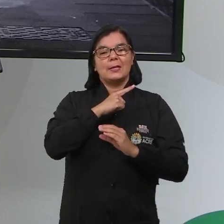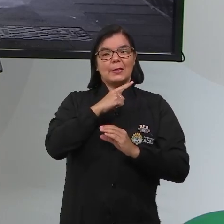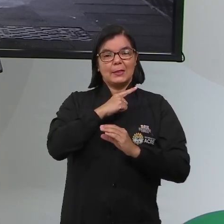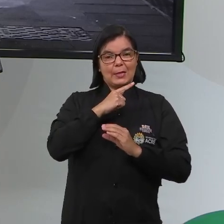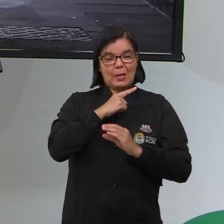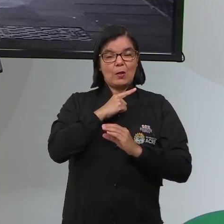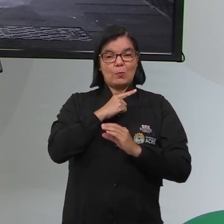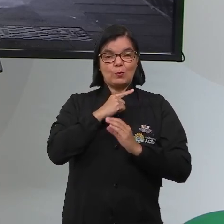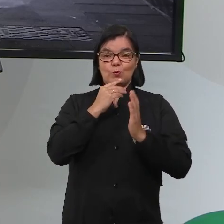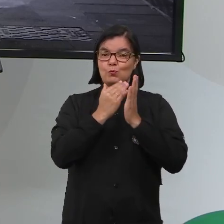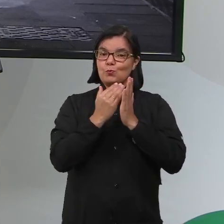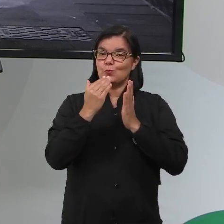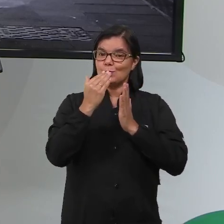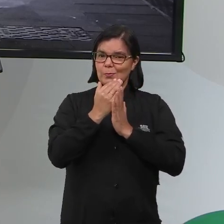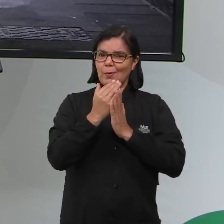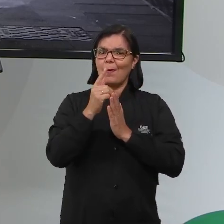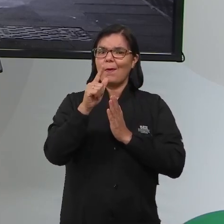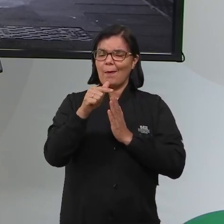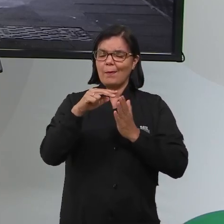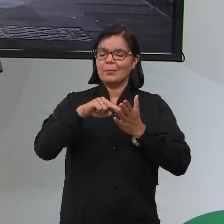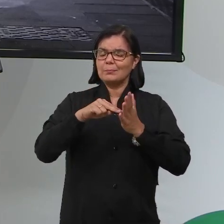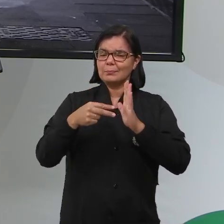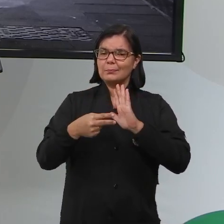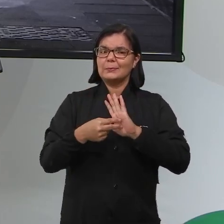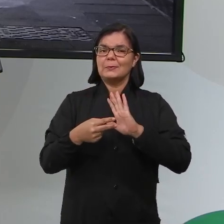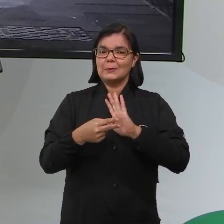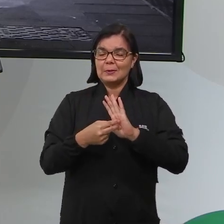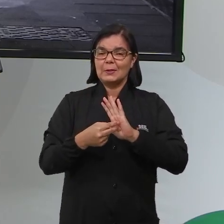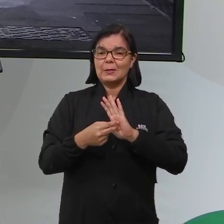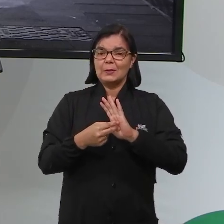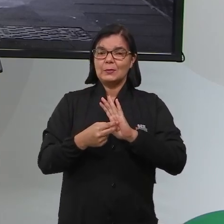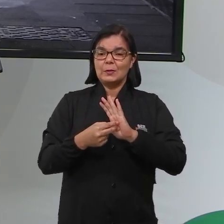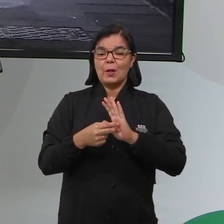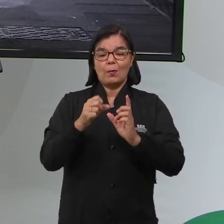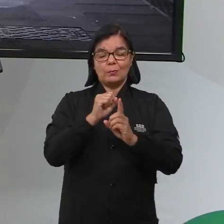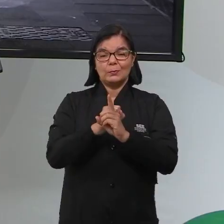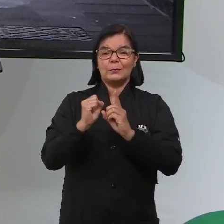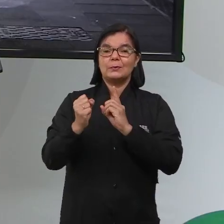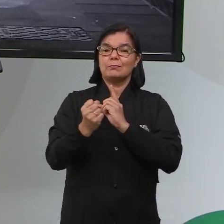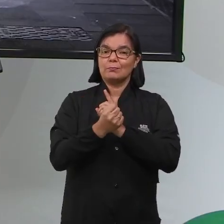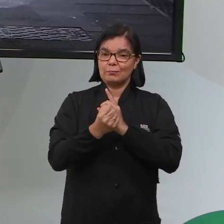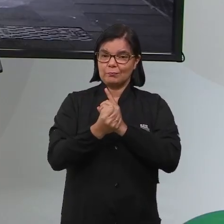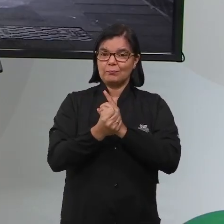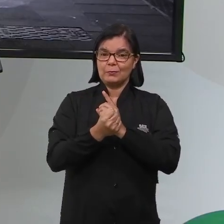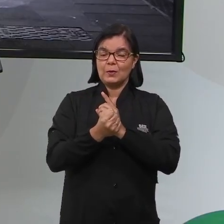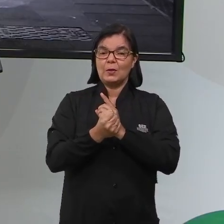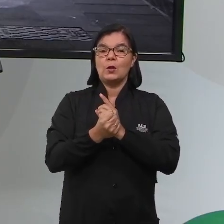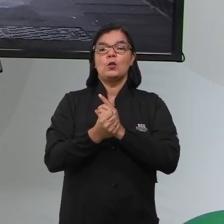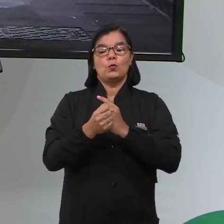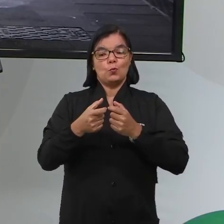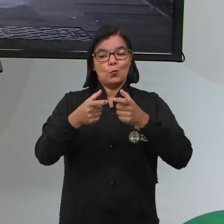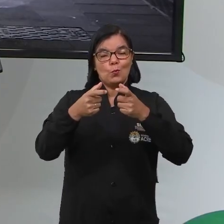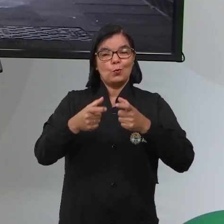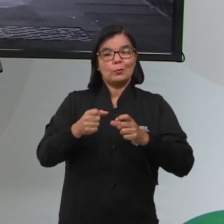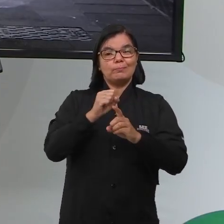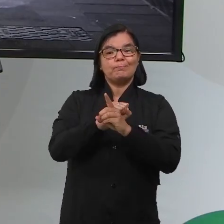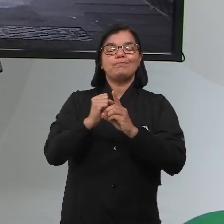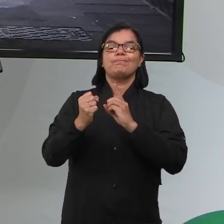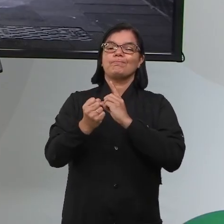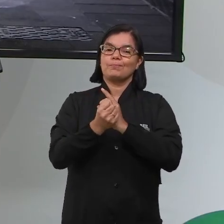os extremos. É isso que significa ser uma sociedade, estar numa